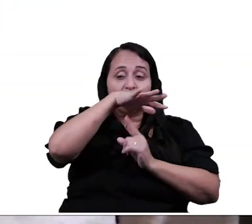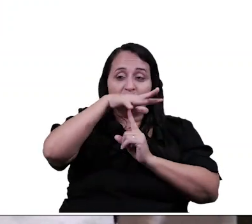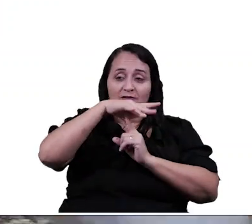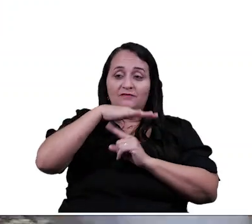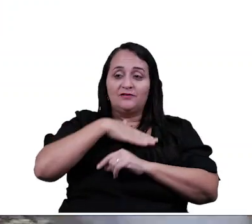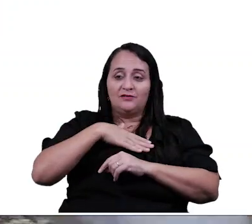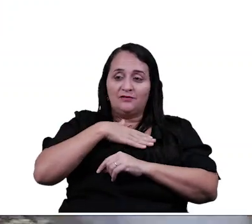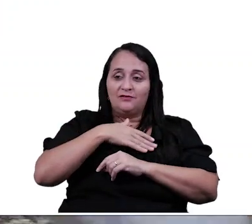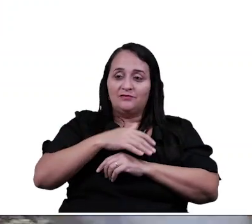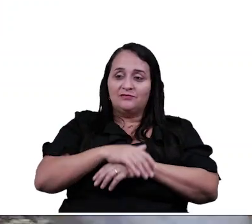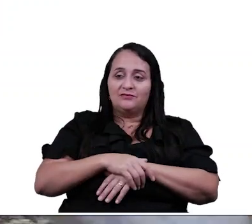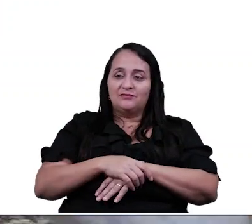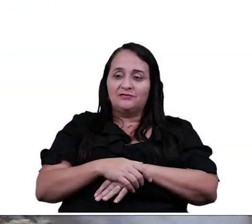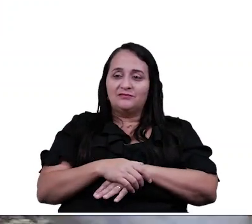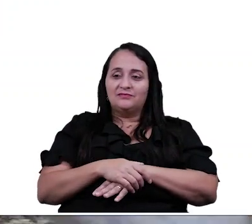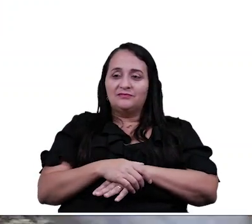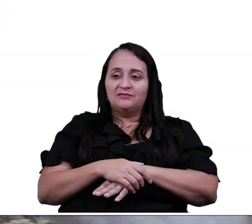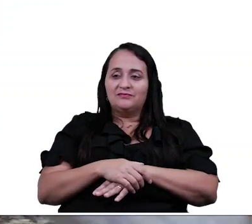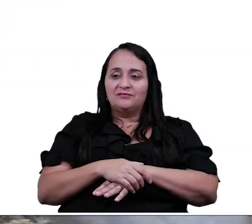muito.